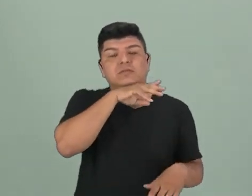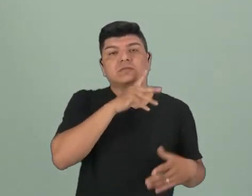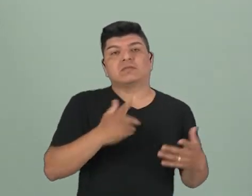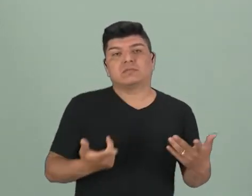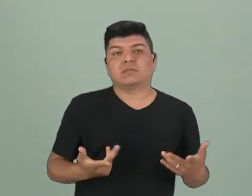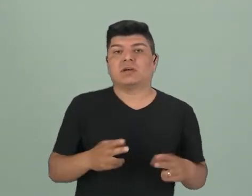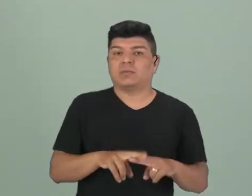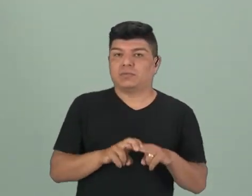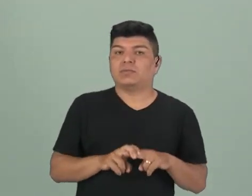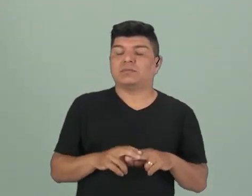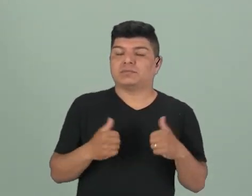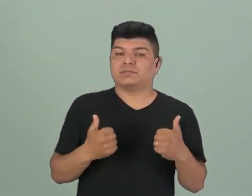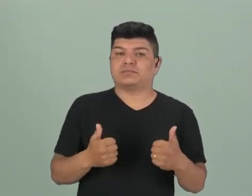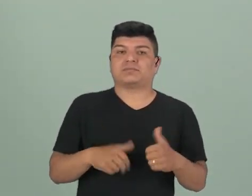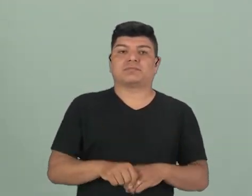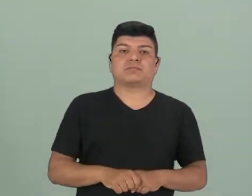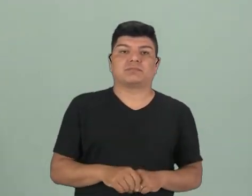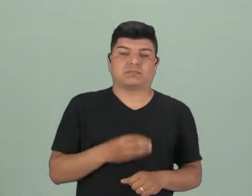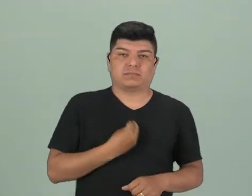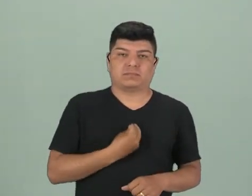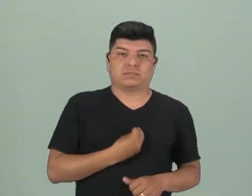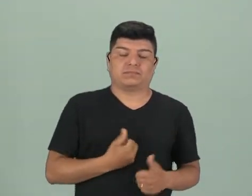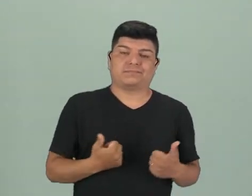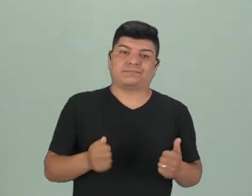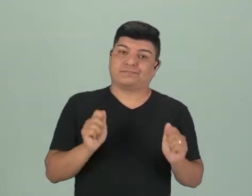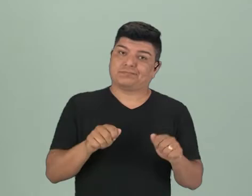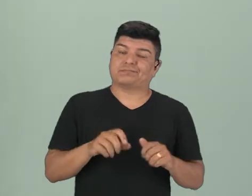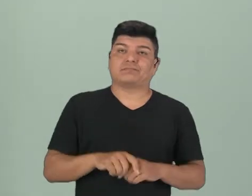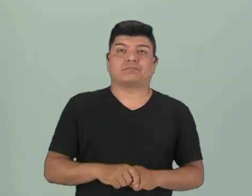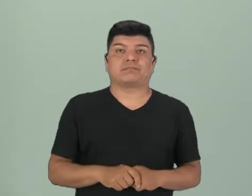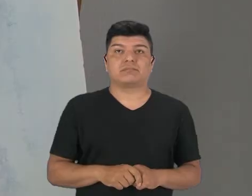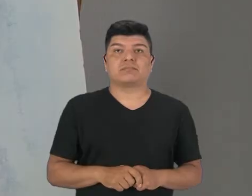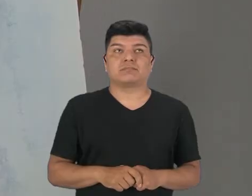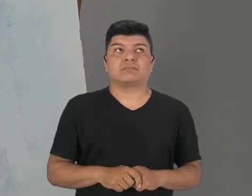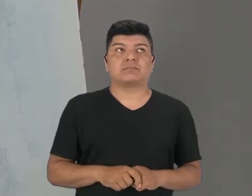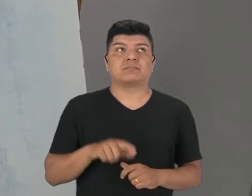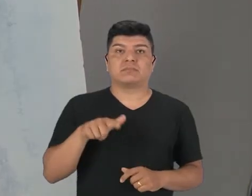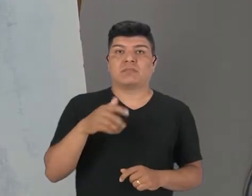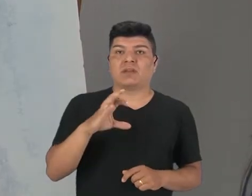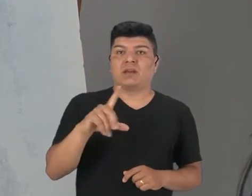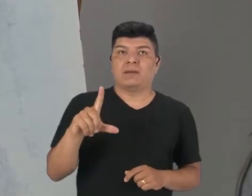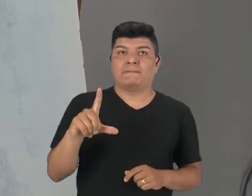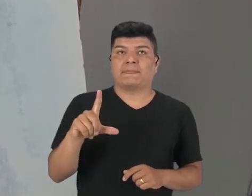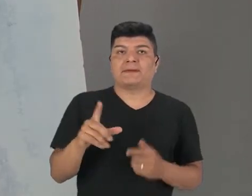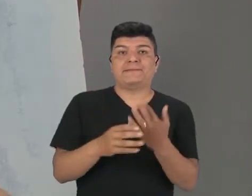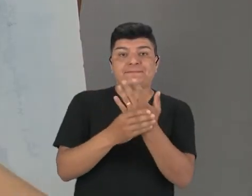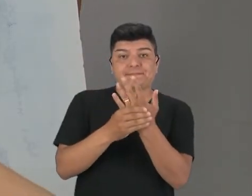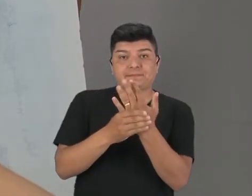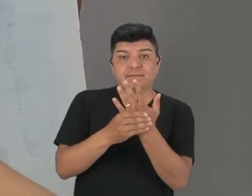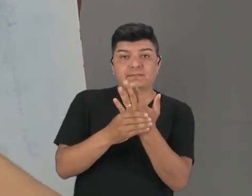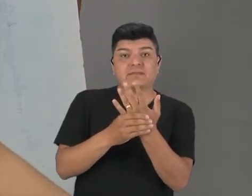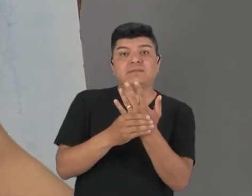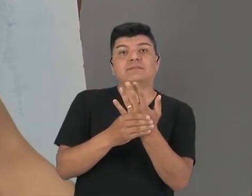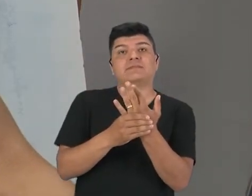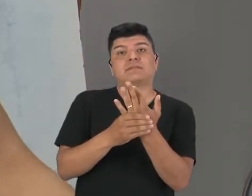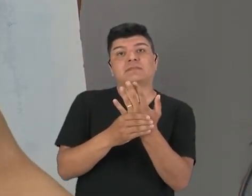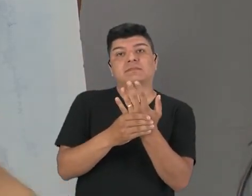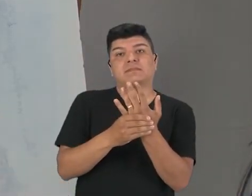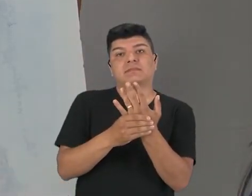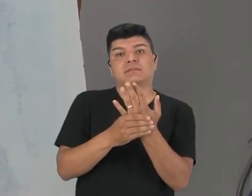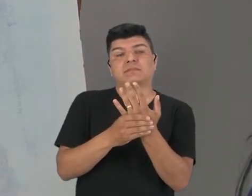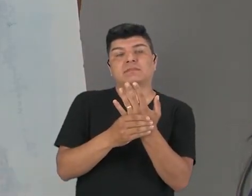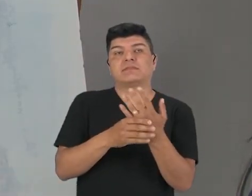animais, tá bom? Para poder sobreviver. Vamos lá para outra classificação, herbívoro. De acordo com a alimentação